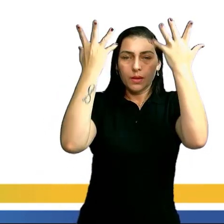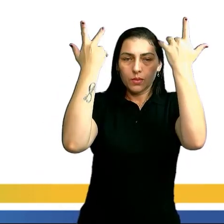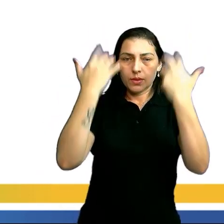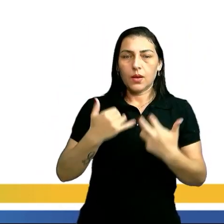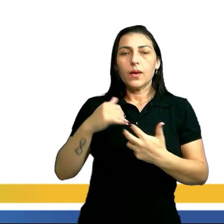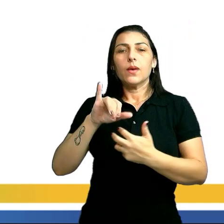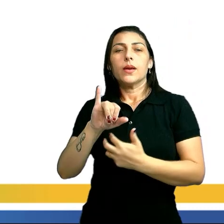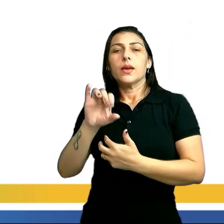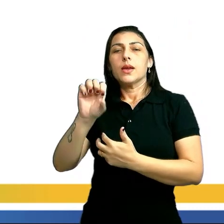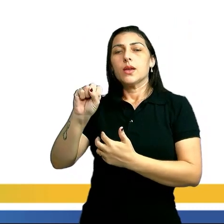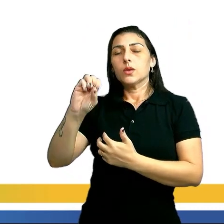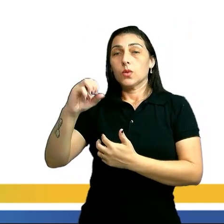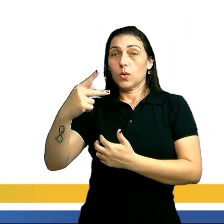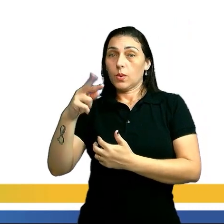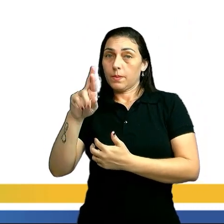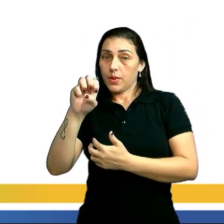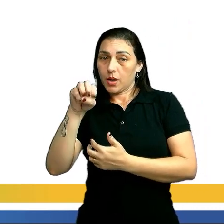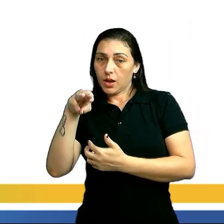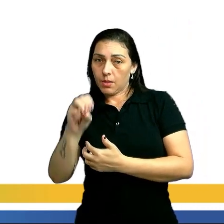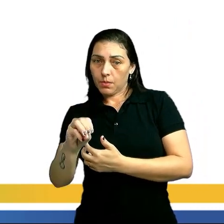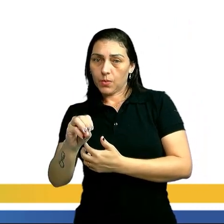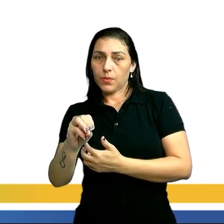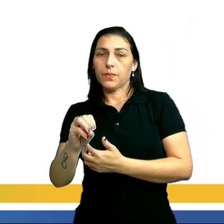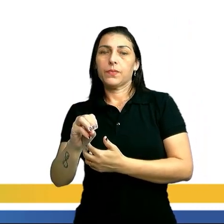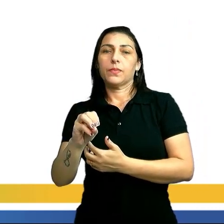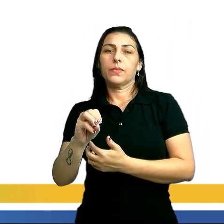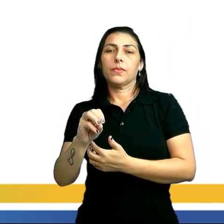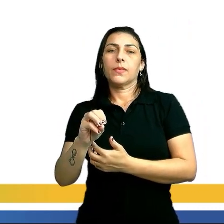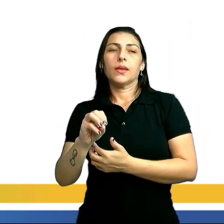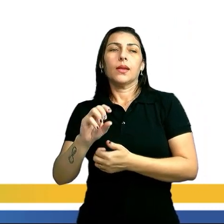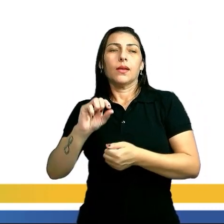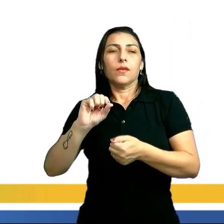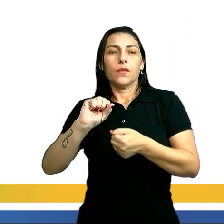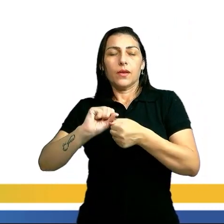borracha natural é o isopreno. A reação de